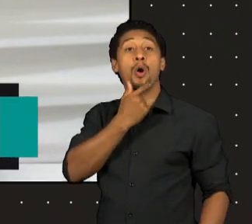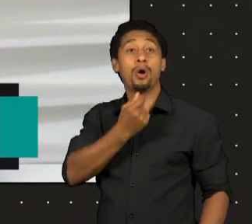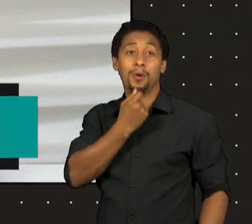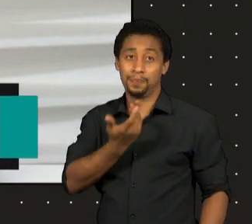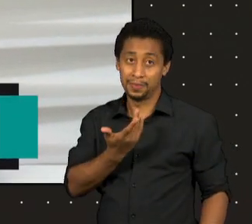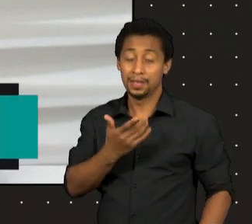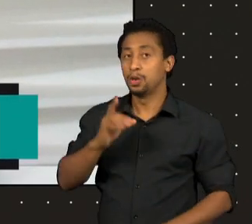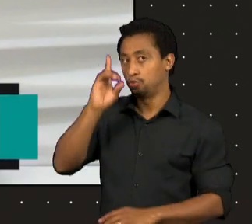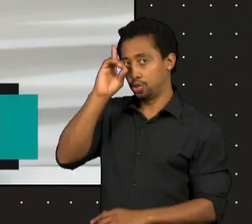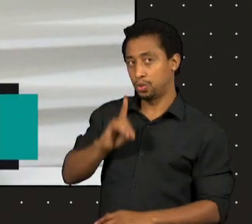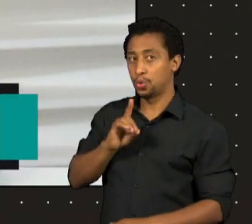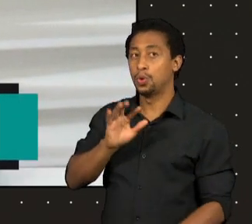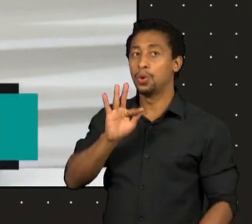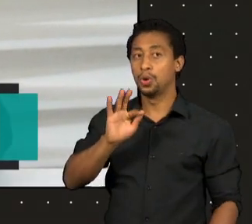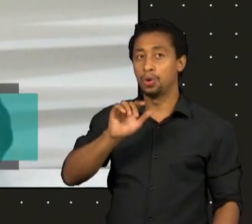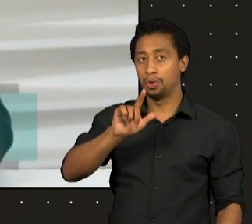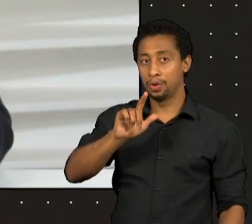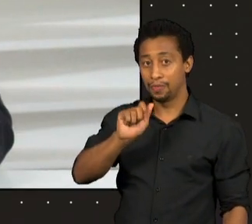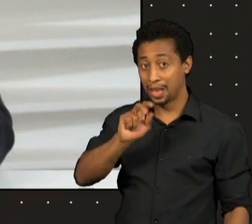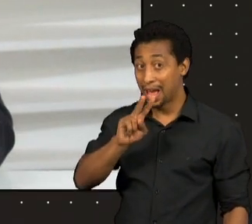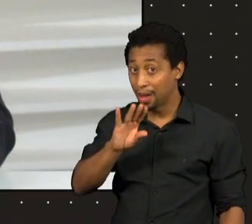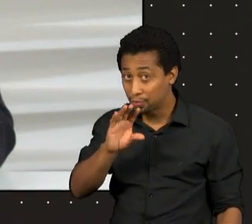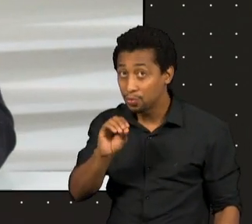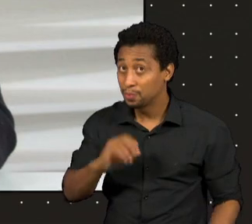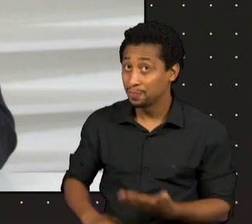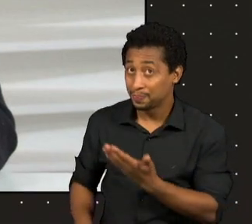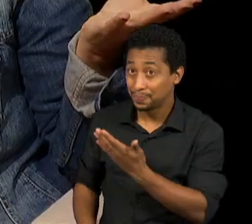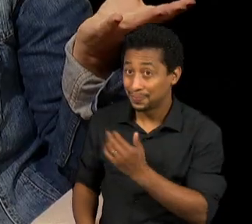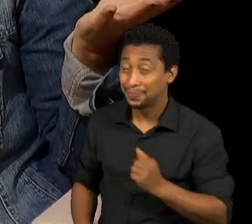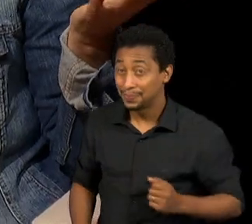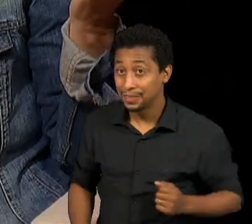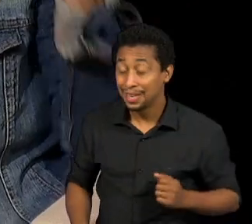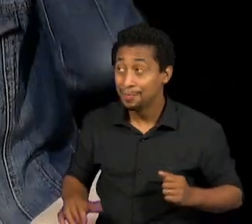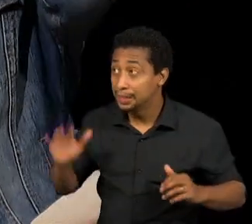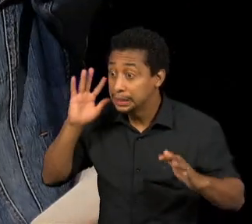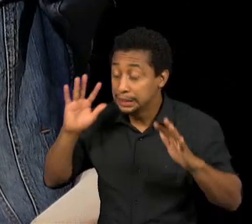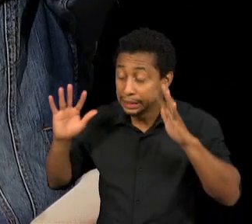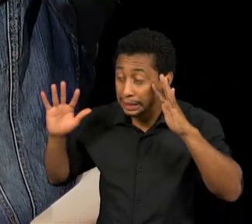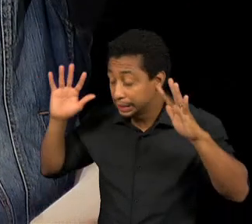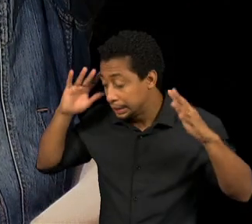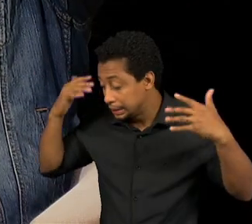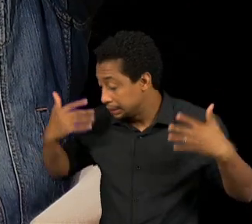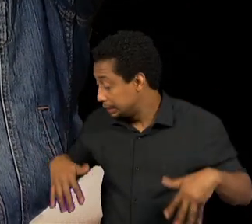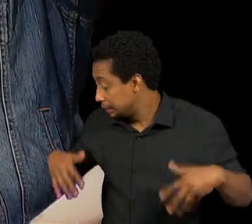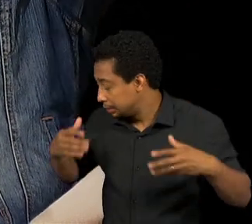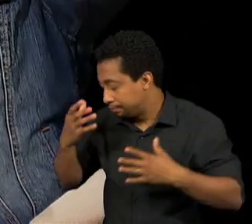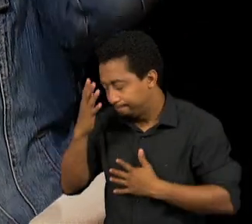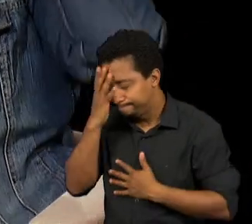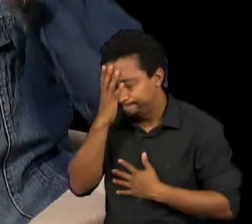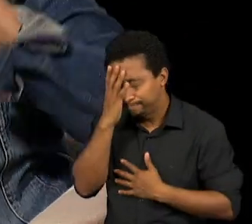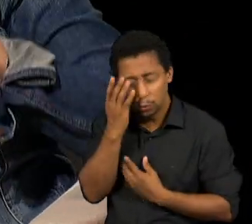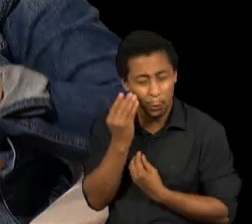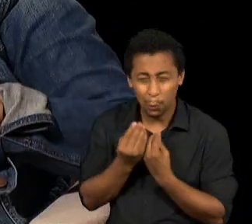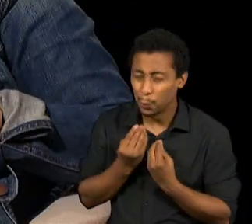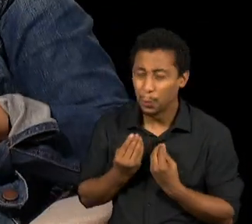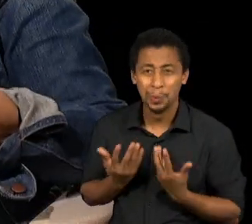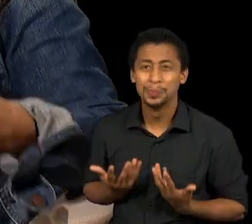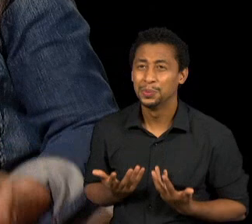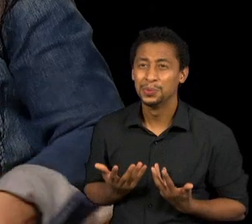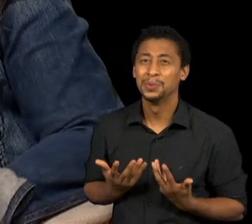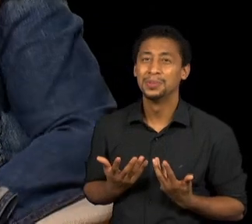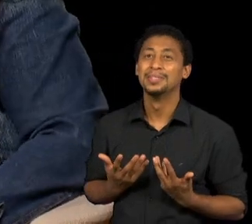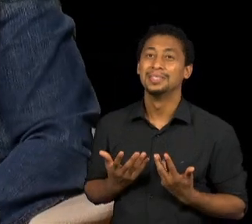Paco, meu Deus, o que era aquilo? Eu fico assim, gente do céu,